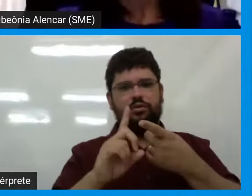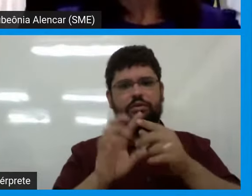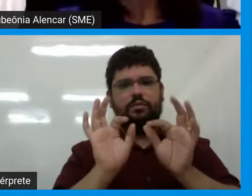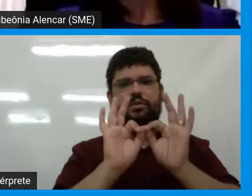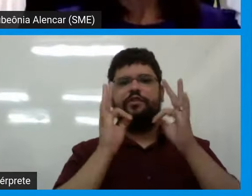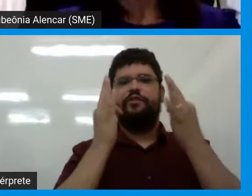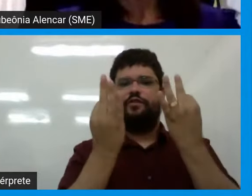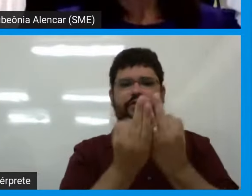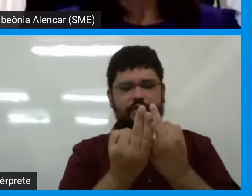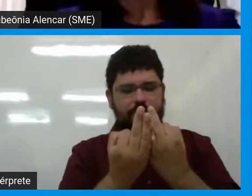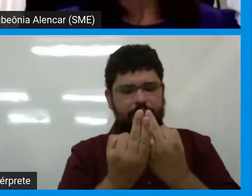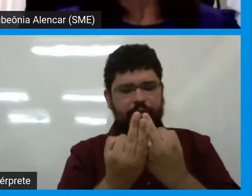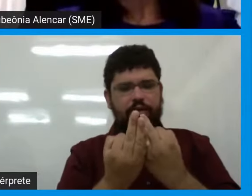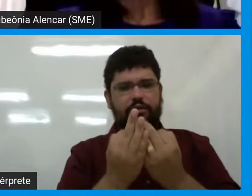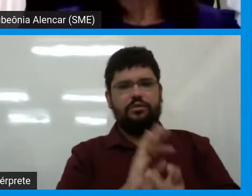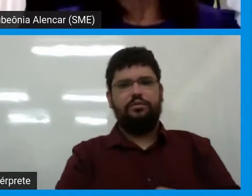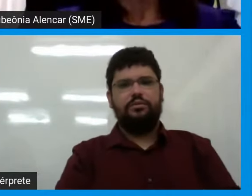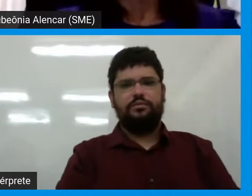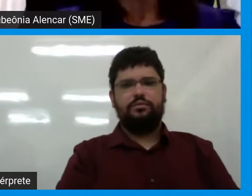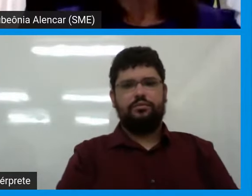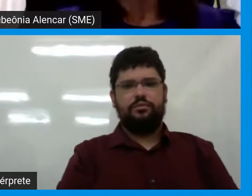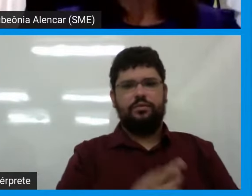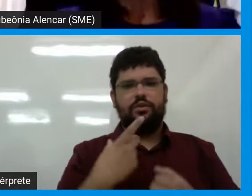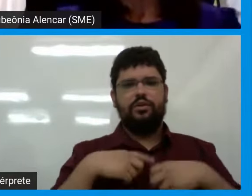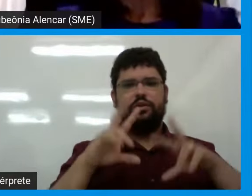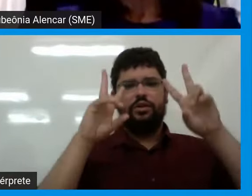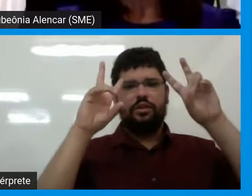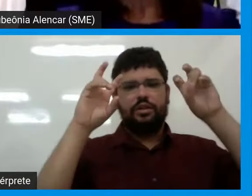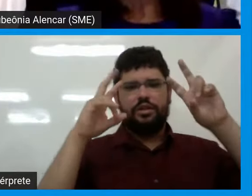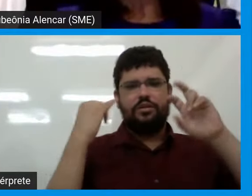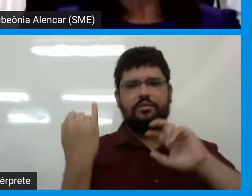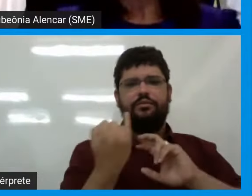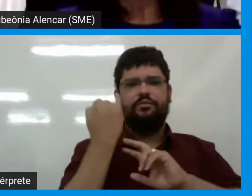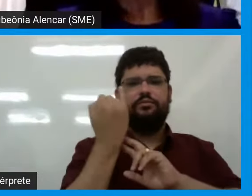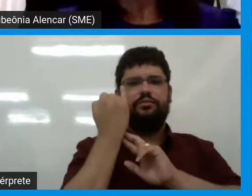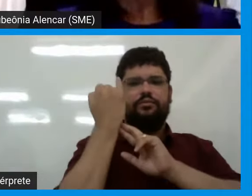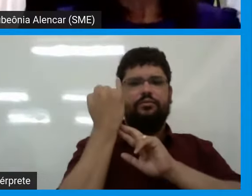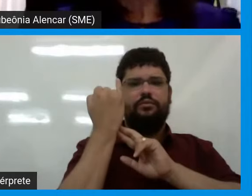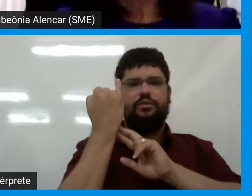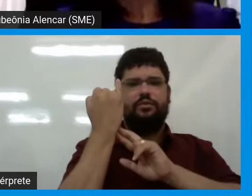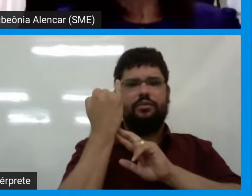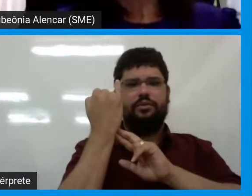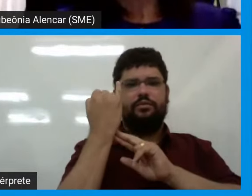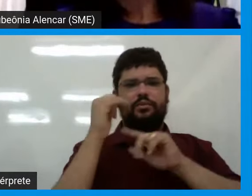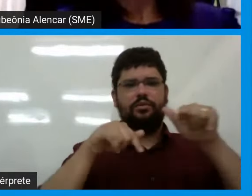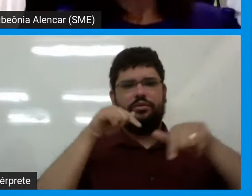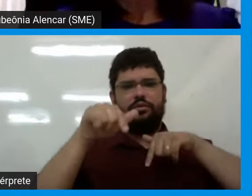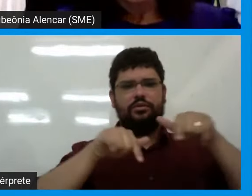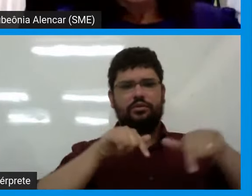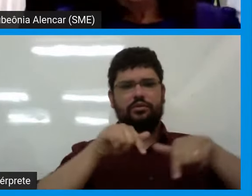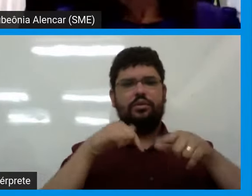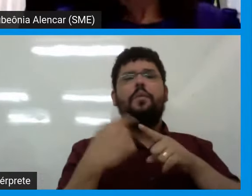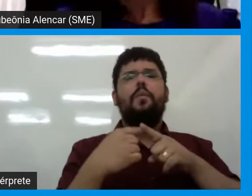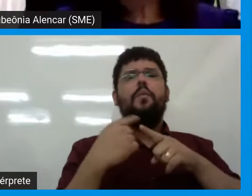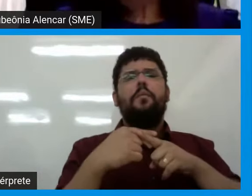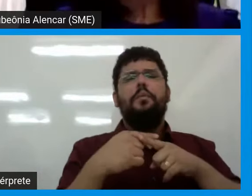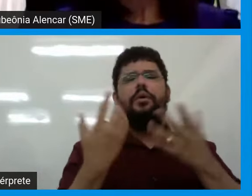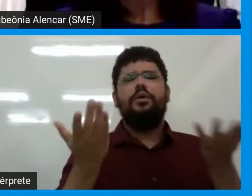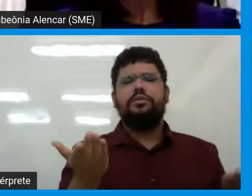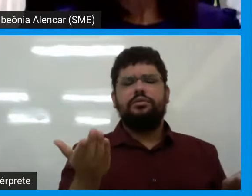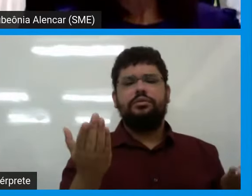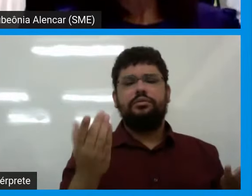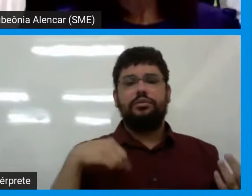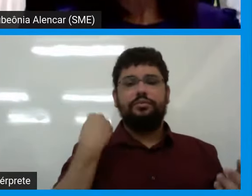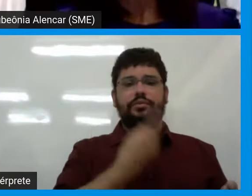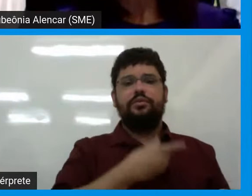ainda envolvendo a família, com temas relevantes ao nosso fazer. Por que fizemos isso? Porque